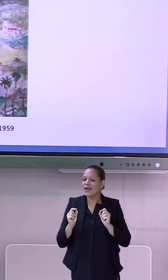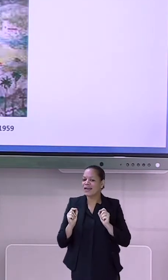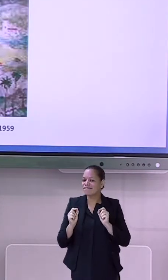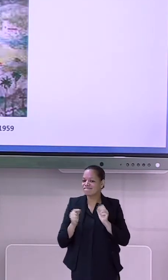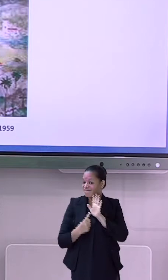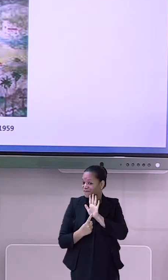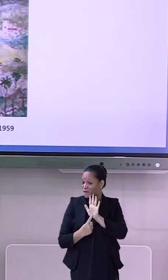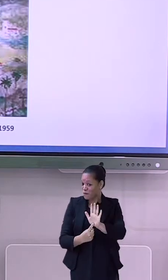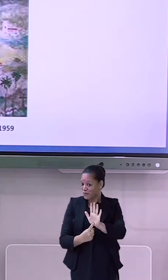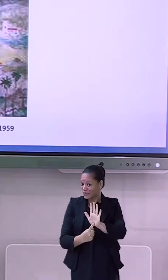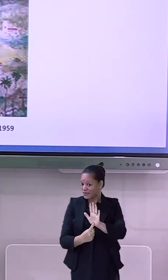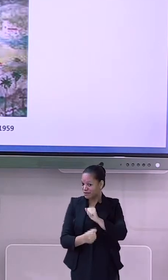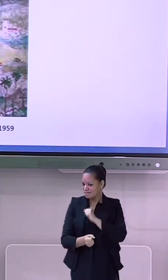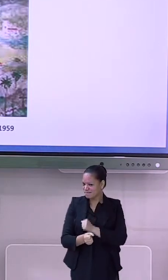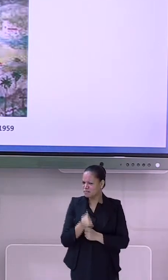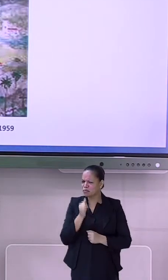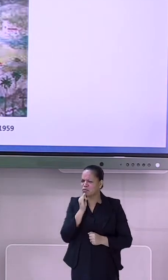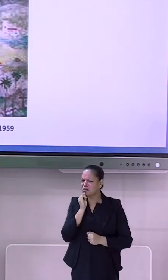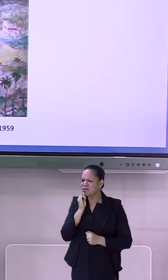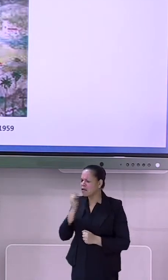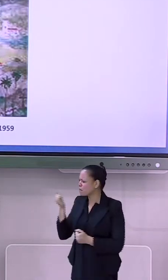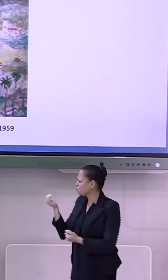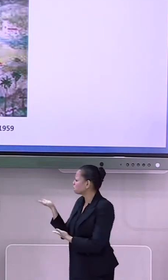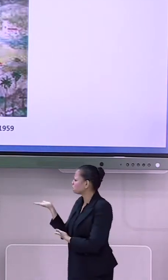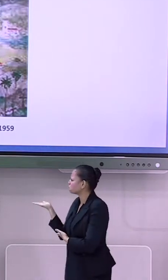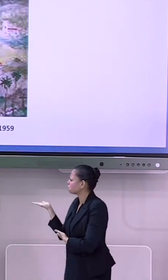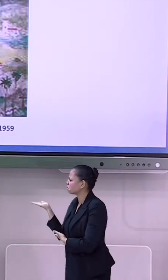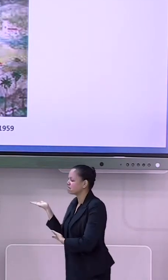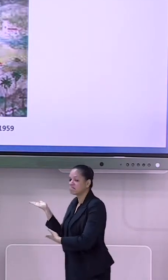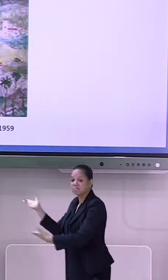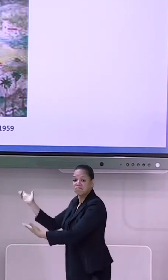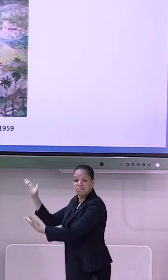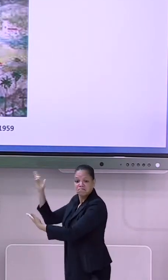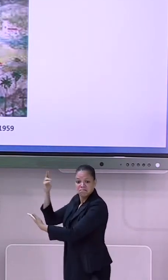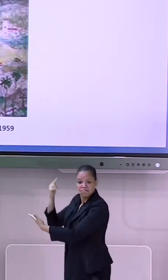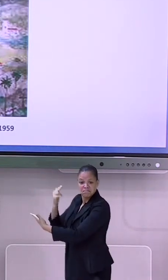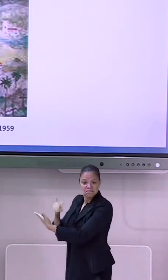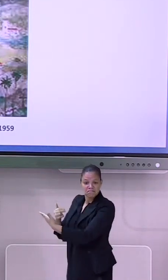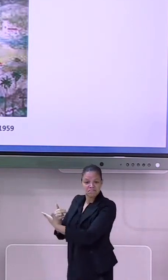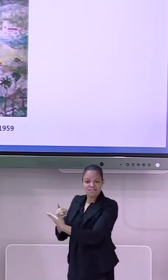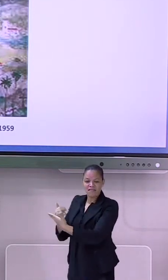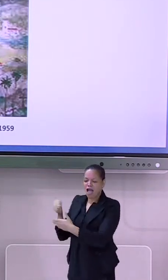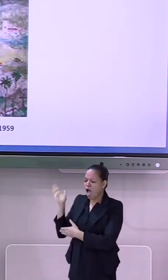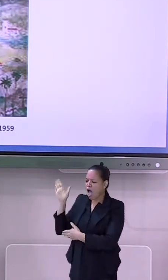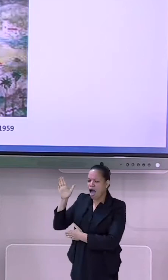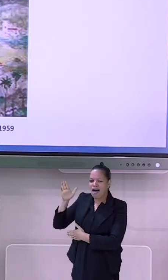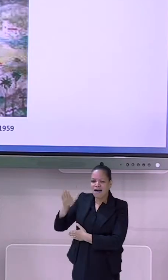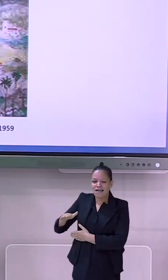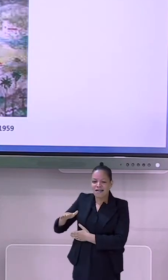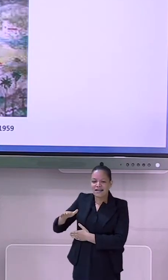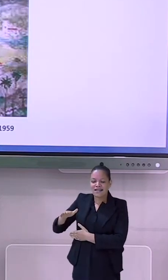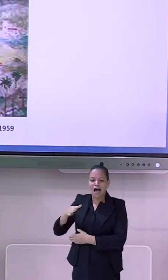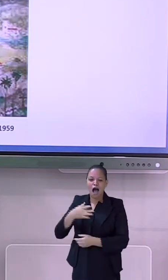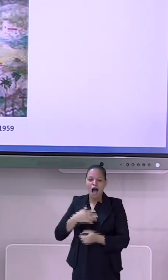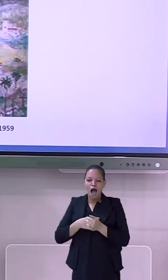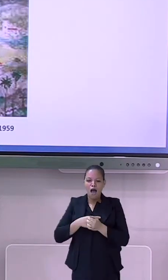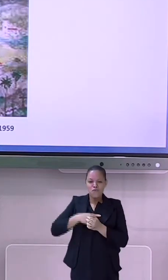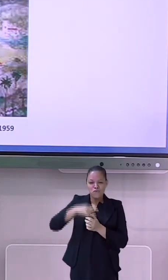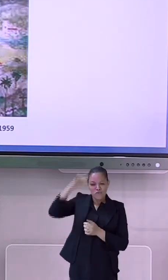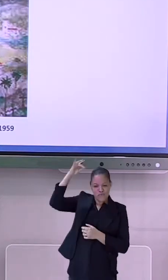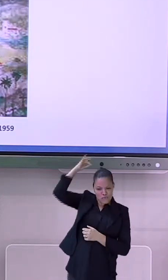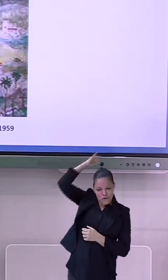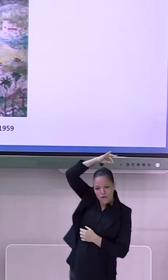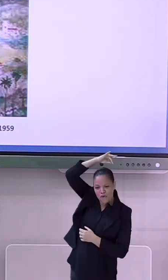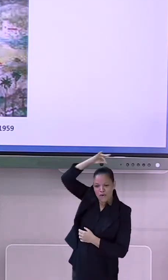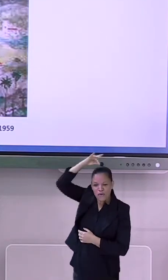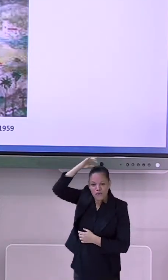de São João. Esse título, o que vem à memória desse título? Tarde de São João. São João nos